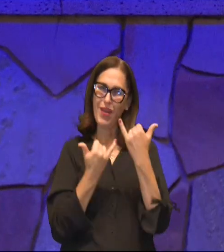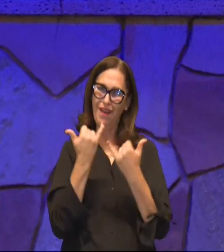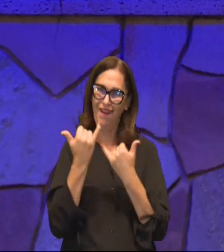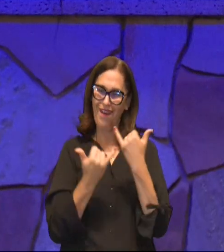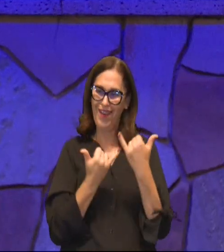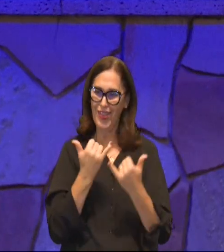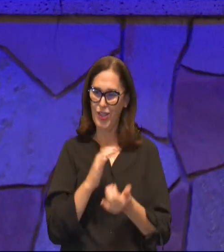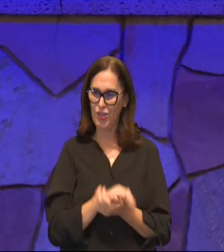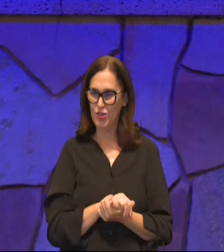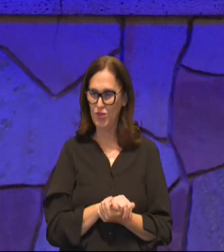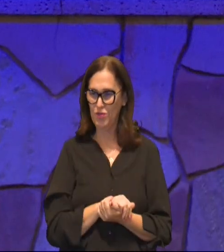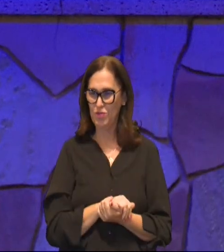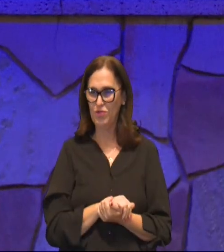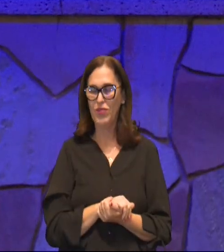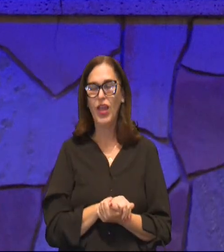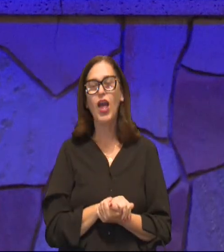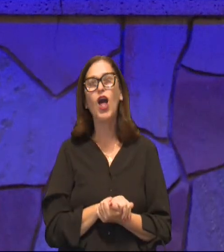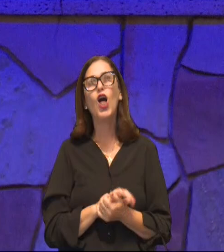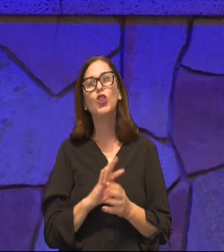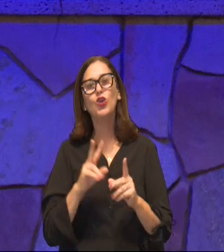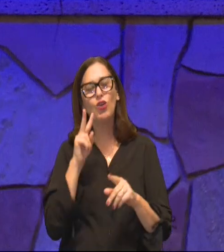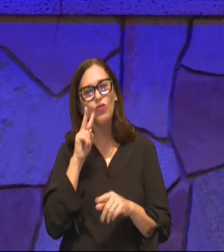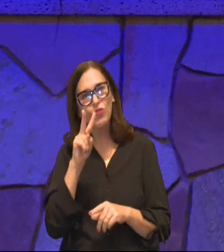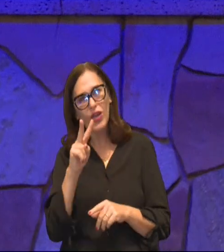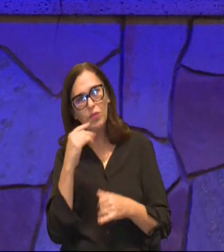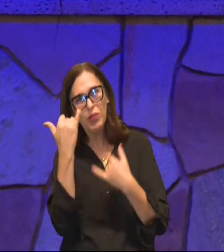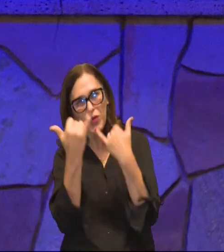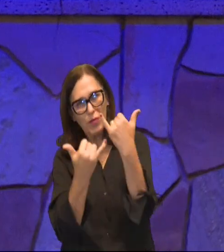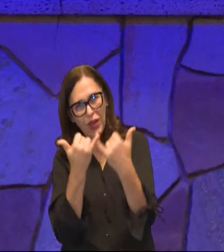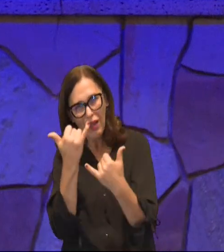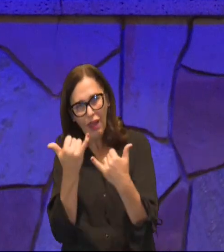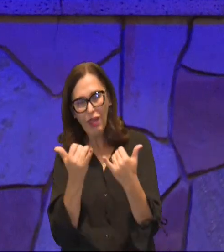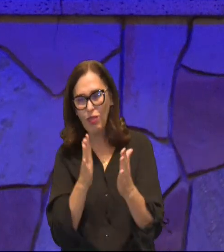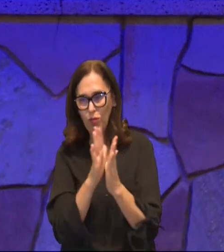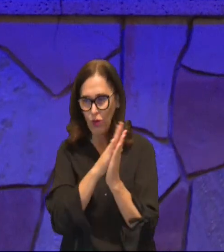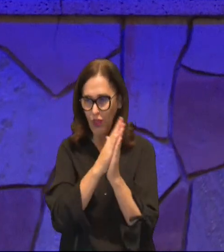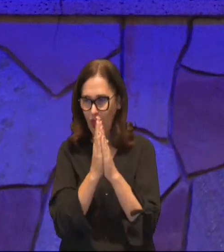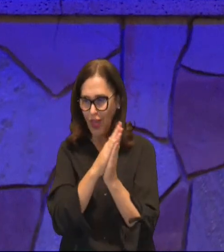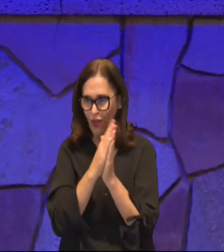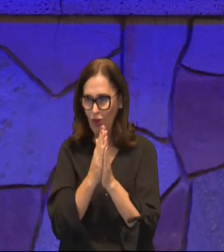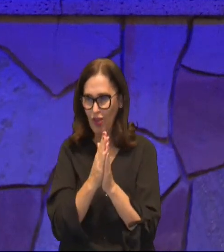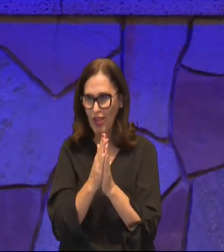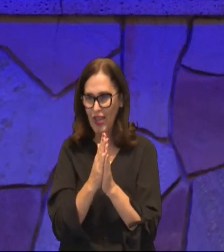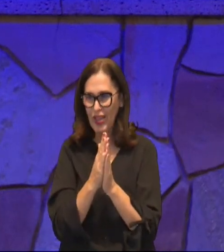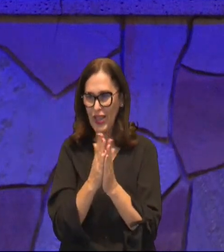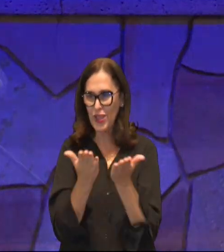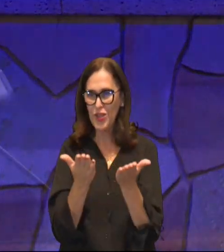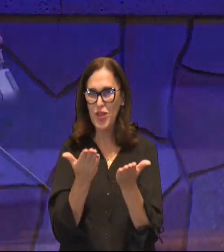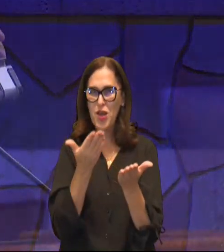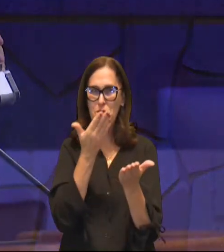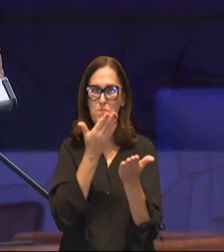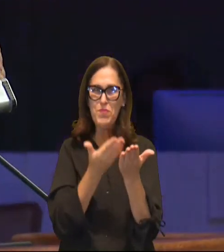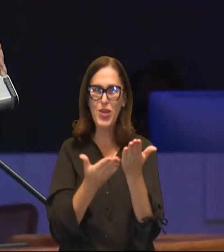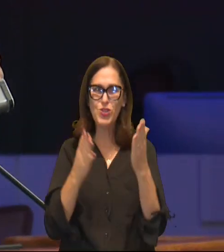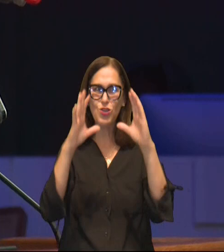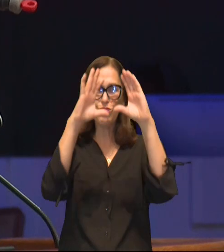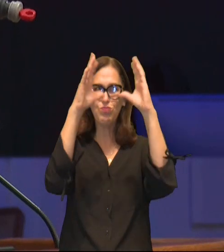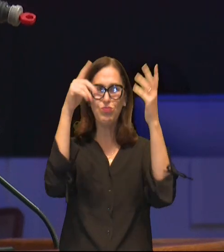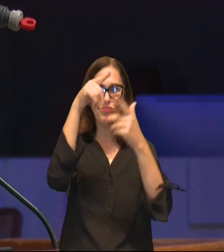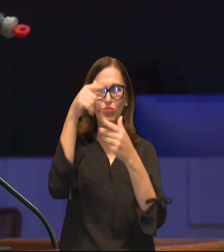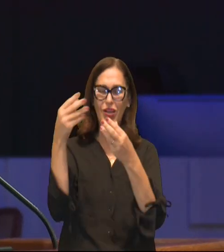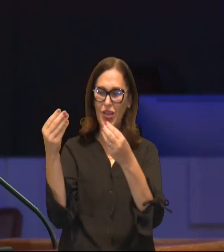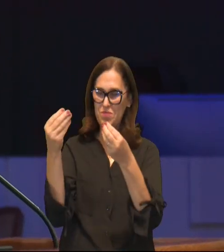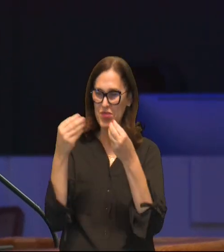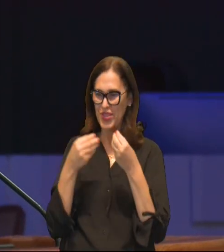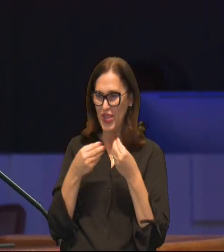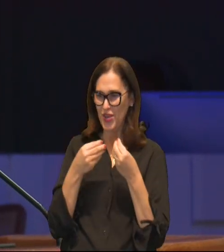aqui, que todas as vezes que eu olho para este brinquedo, é o robô do Perdidos no Espaço, e quem me deu